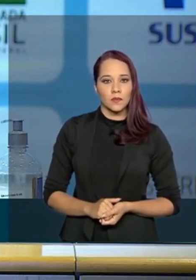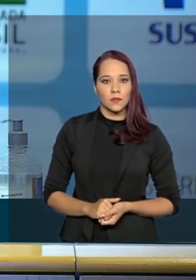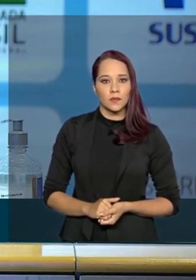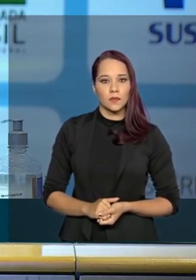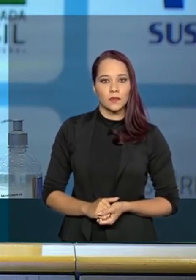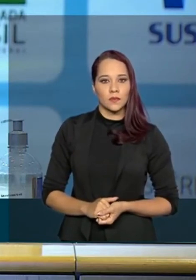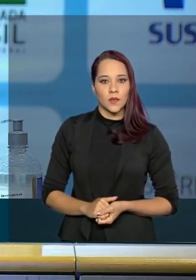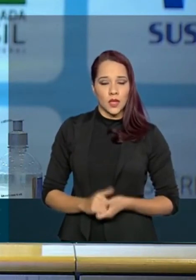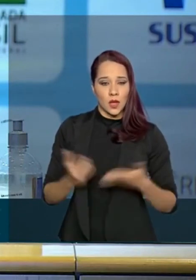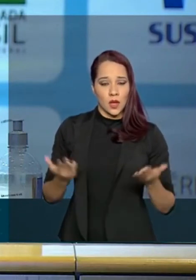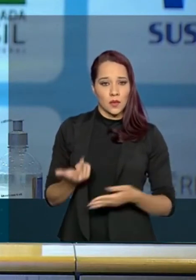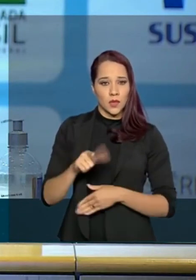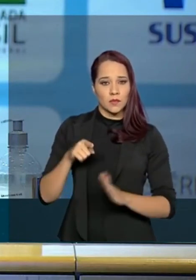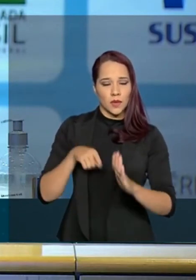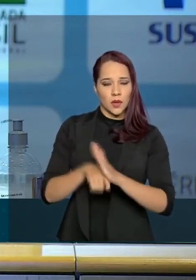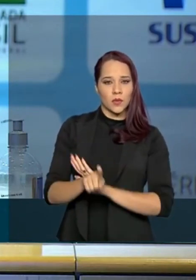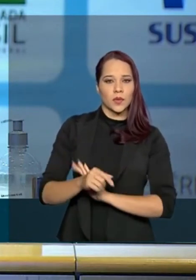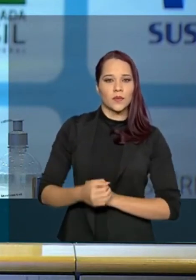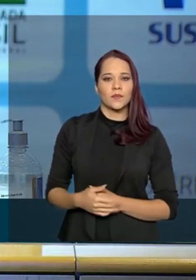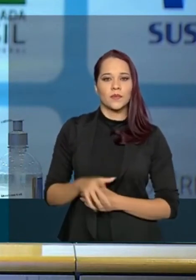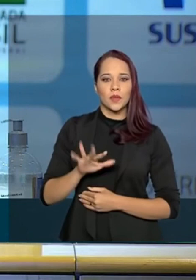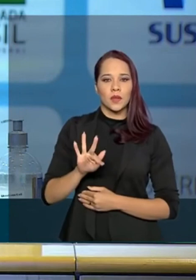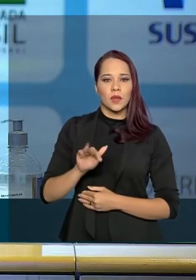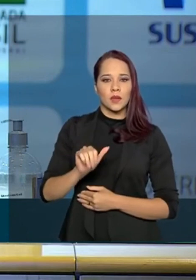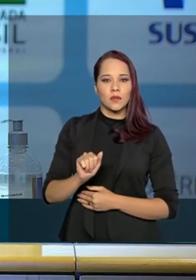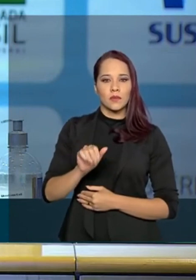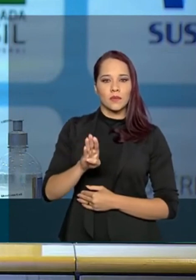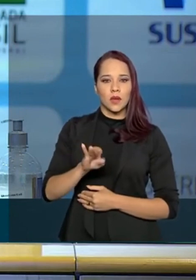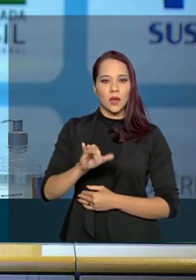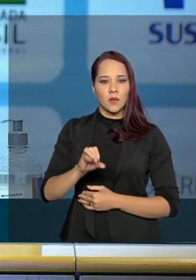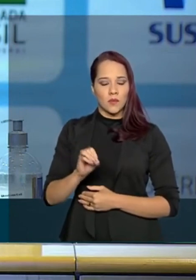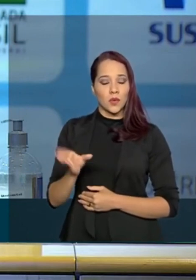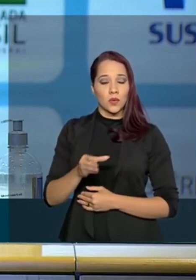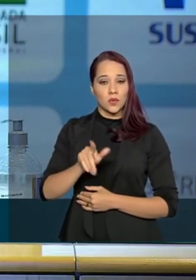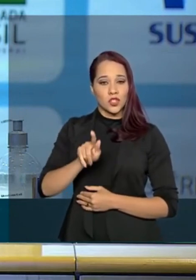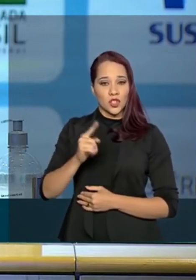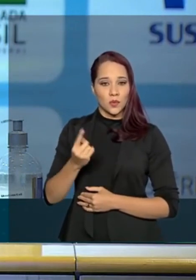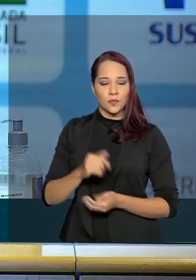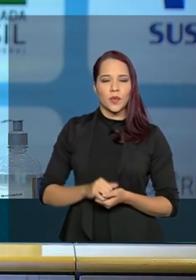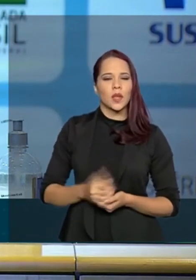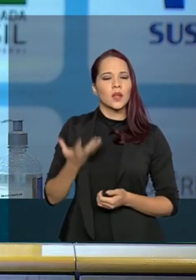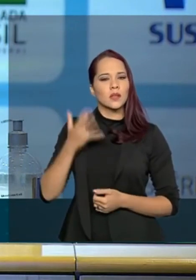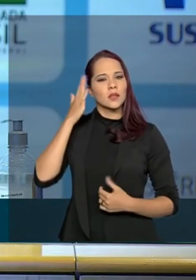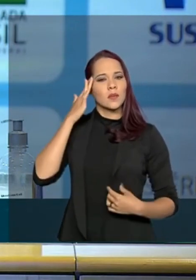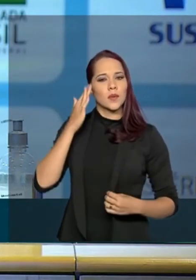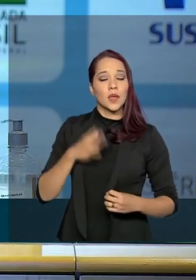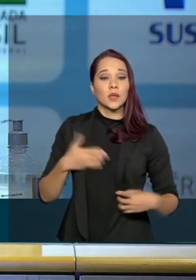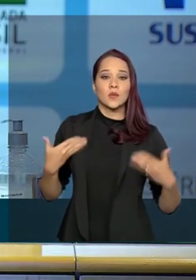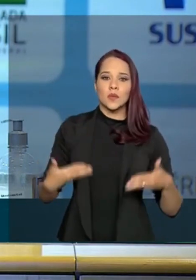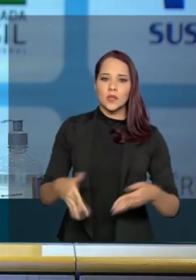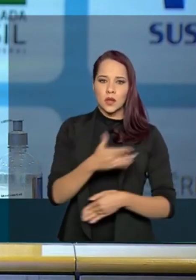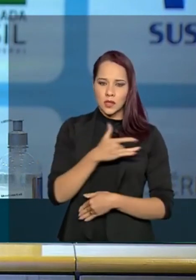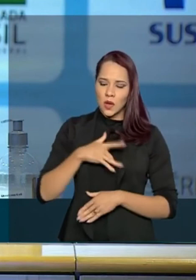Nós vamos para a próxima pergunta agora do Fábio Manzano, do G1. Ele quer saber se o Ministério da